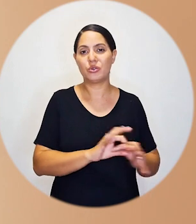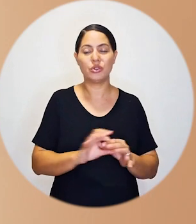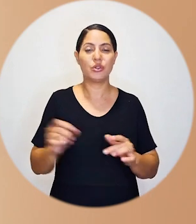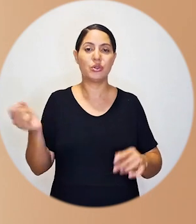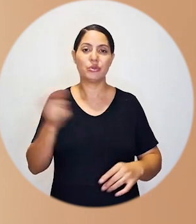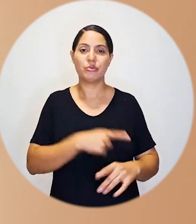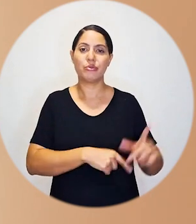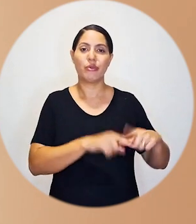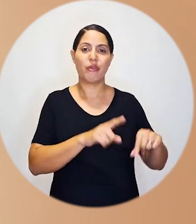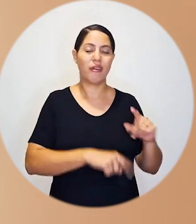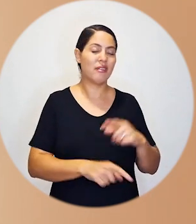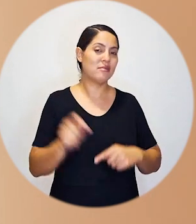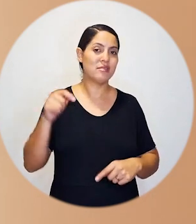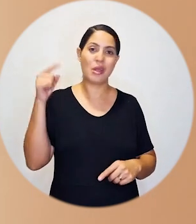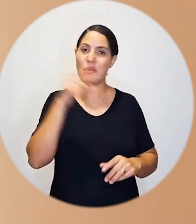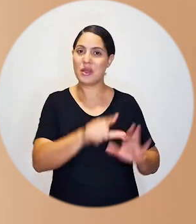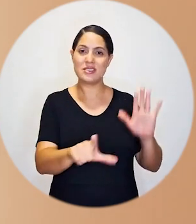é